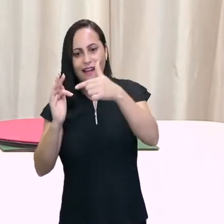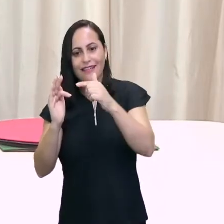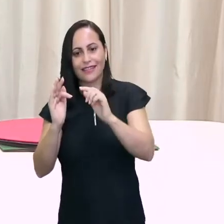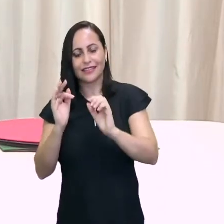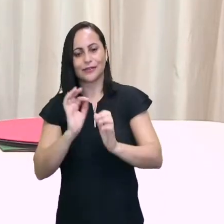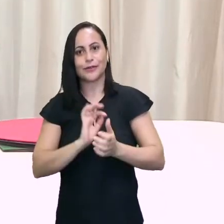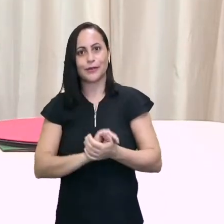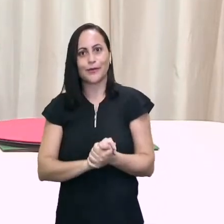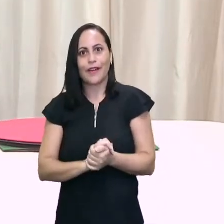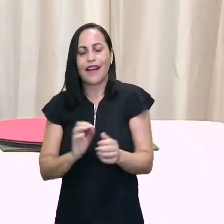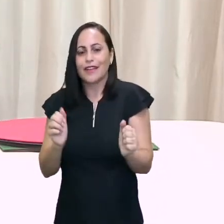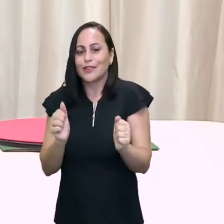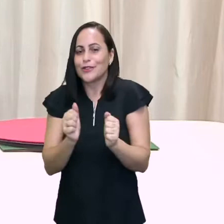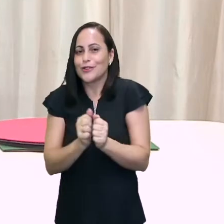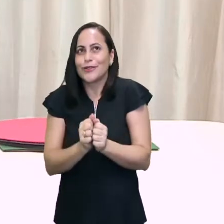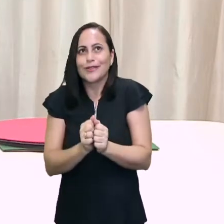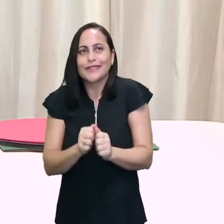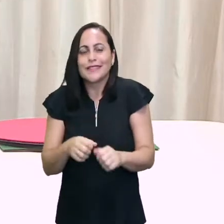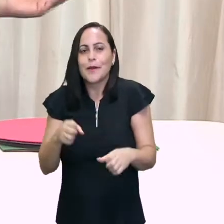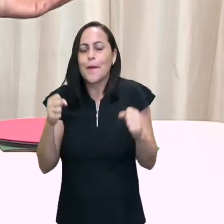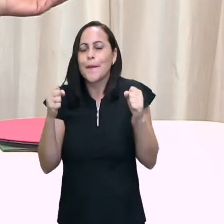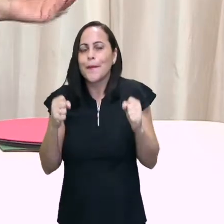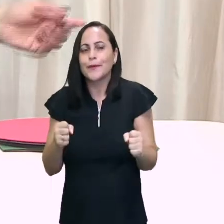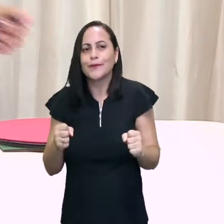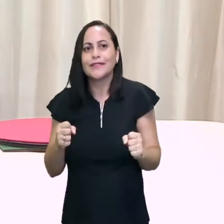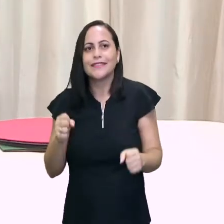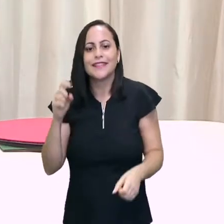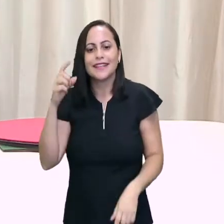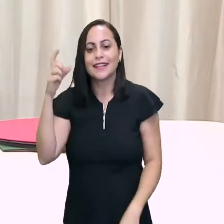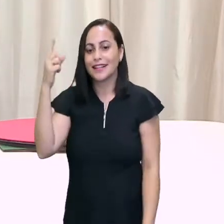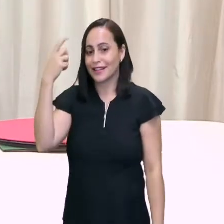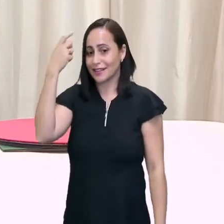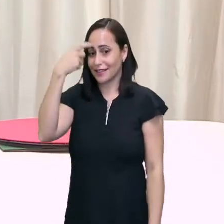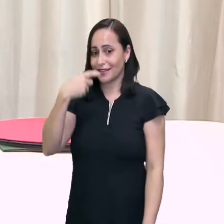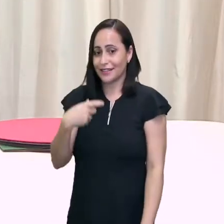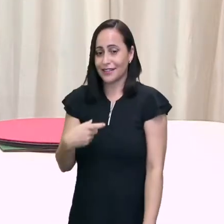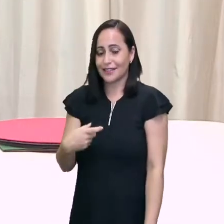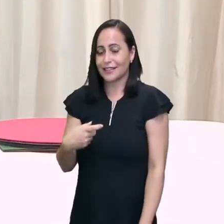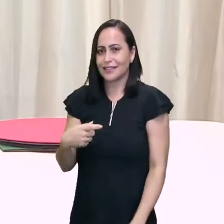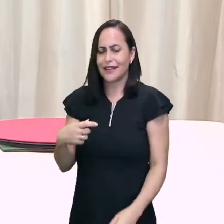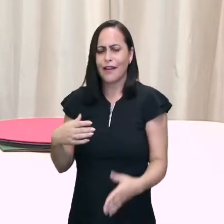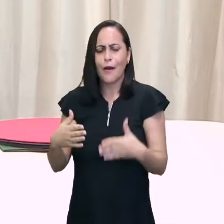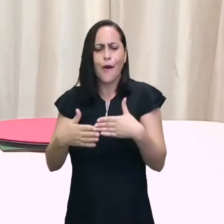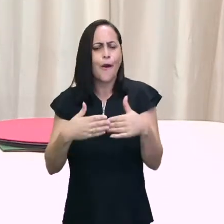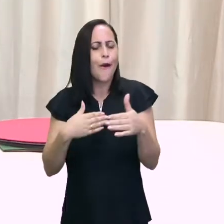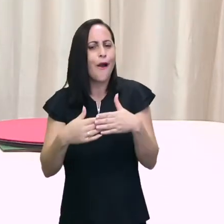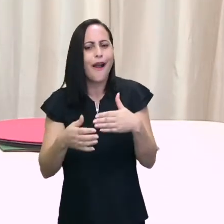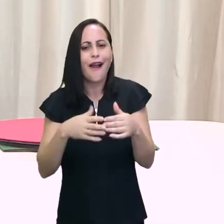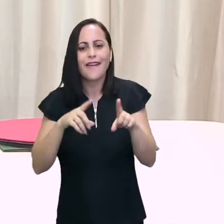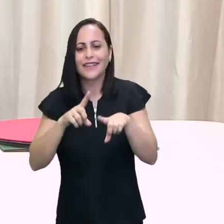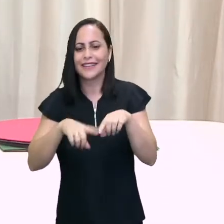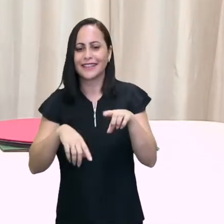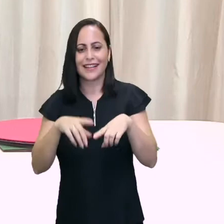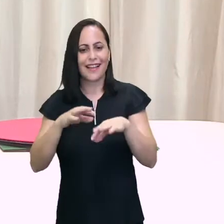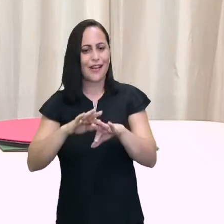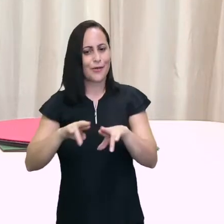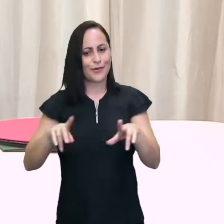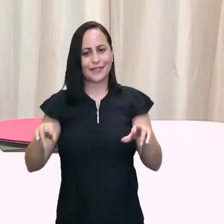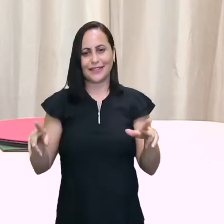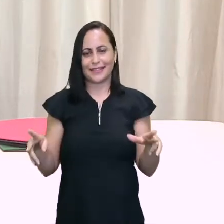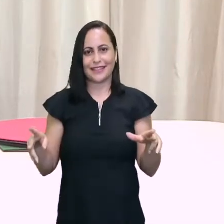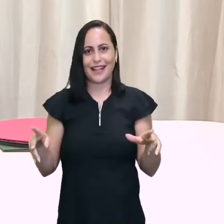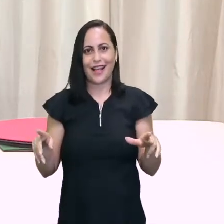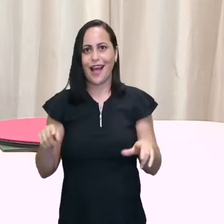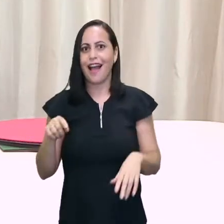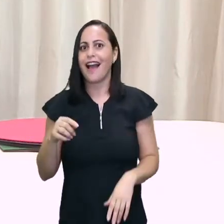elas poderiam ser o que elas quisessem. Assim como você, que pode decidir o